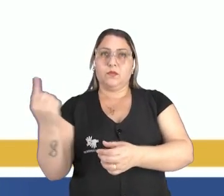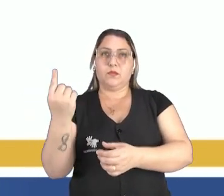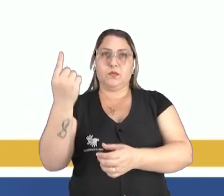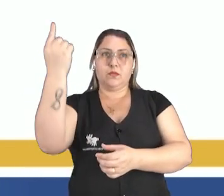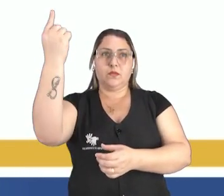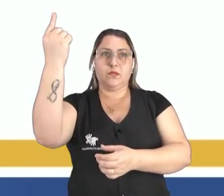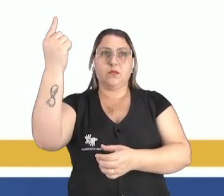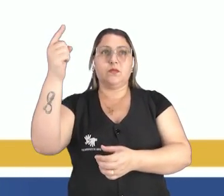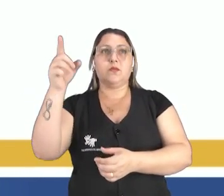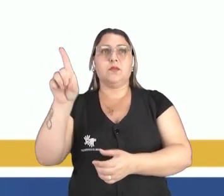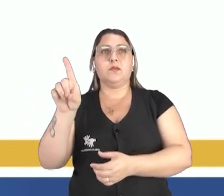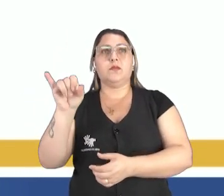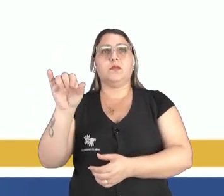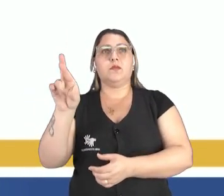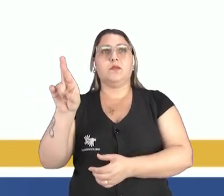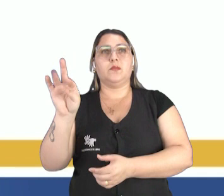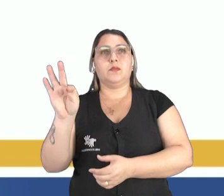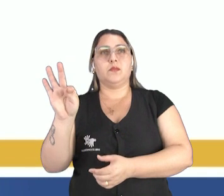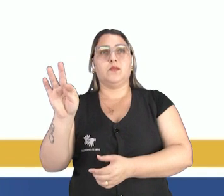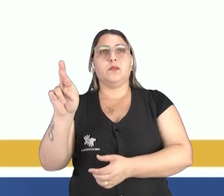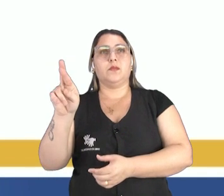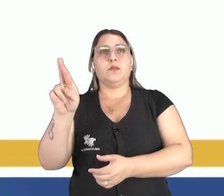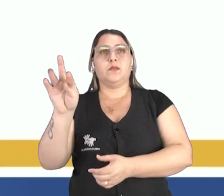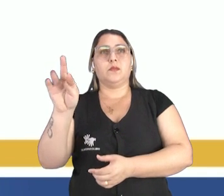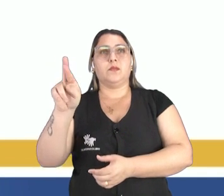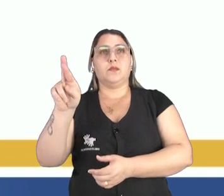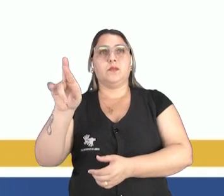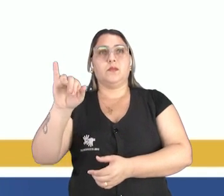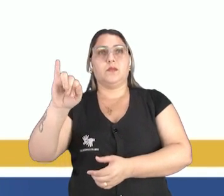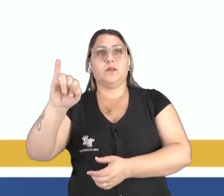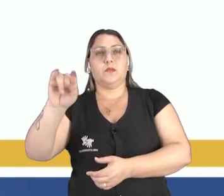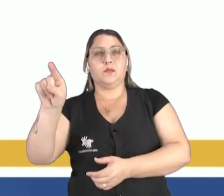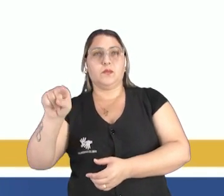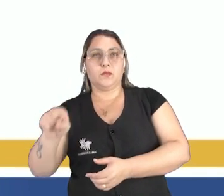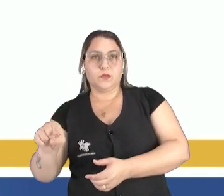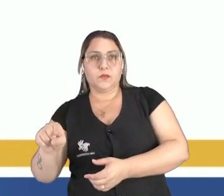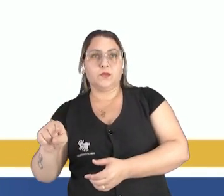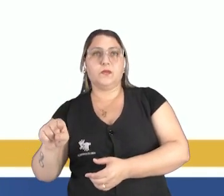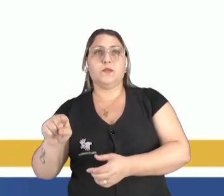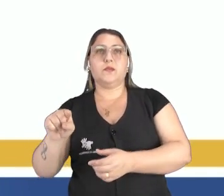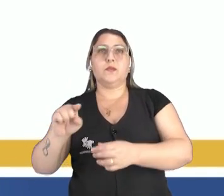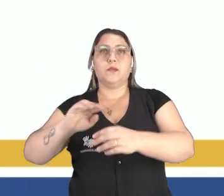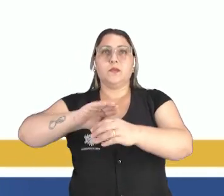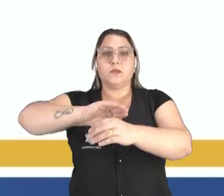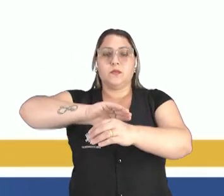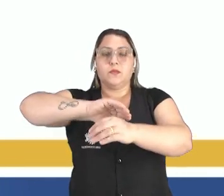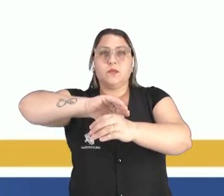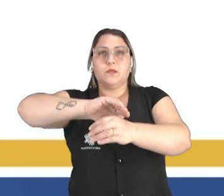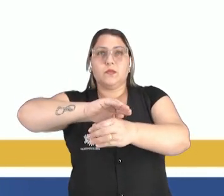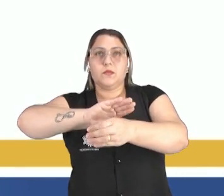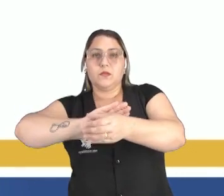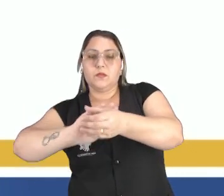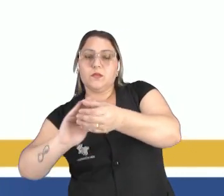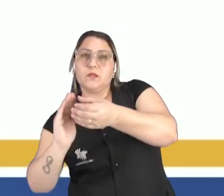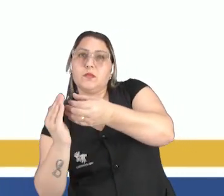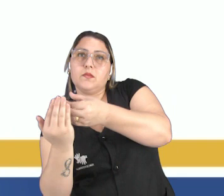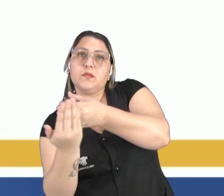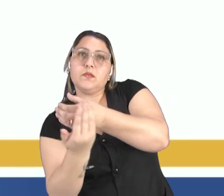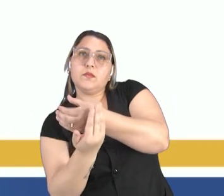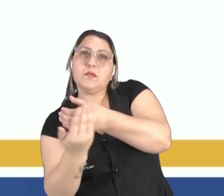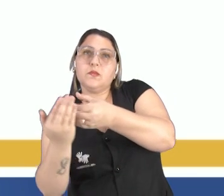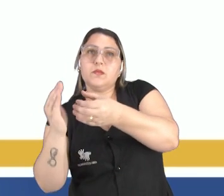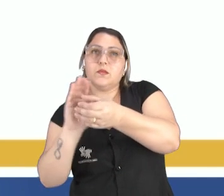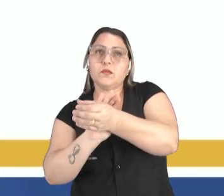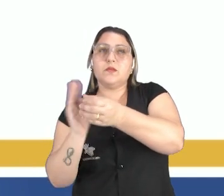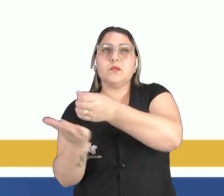a geratriz. Diretriz corresponde à curva do plano da base, tá? De acordo com o plano da base que forma o cilindro. Bem fácil